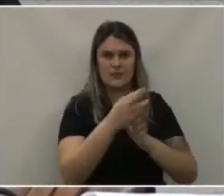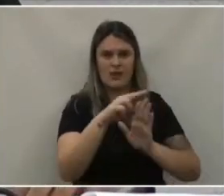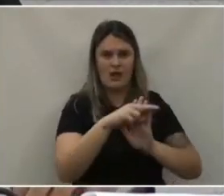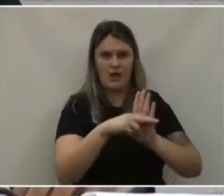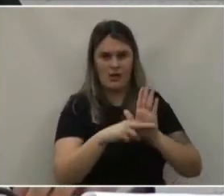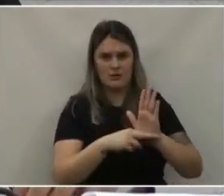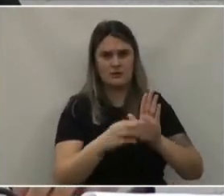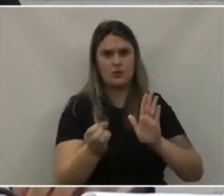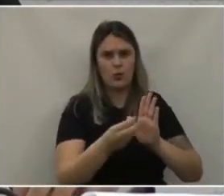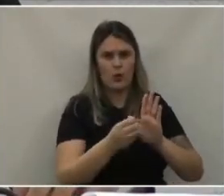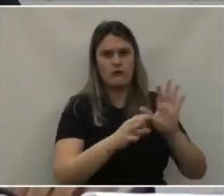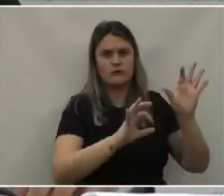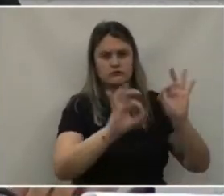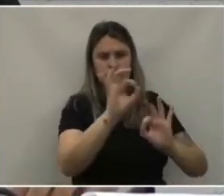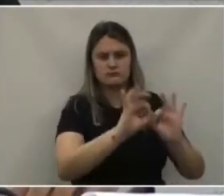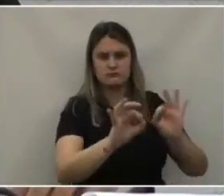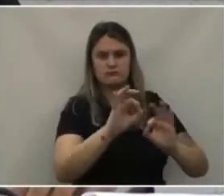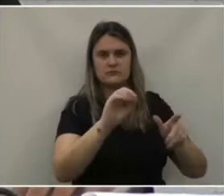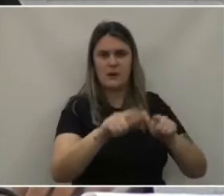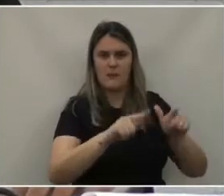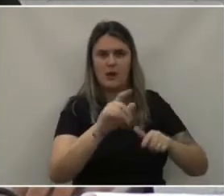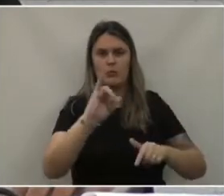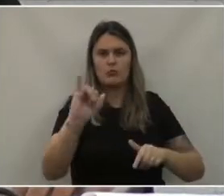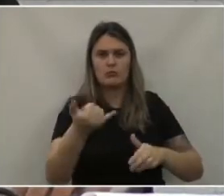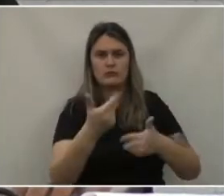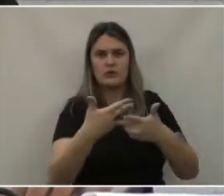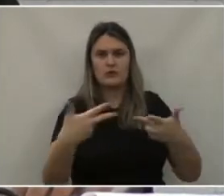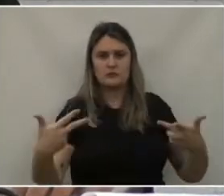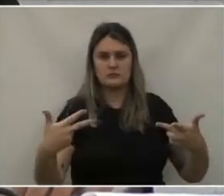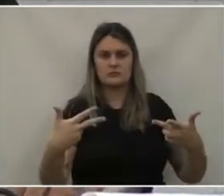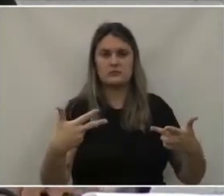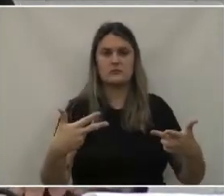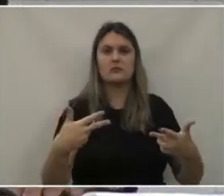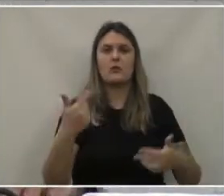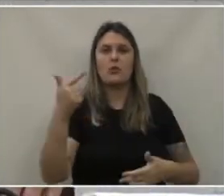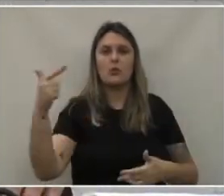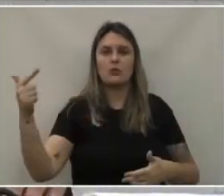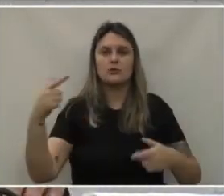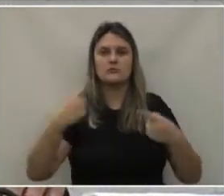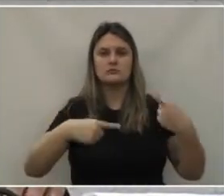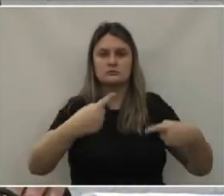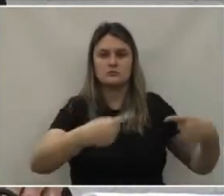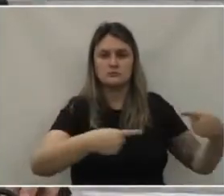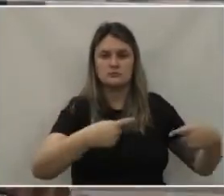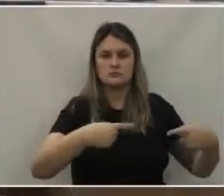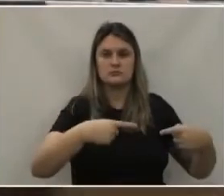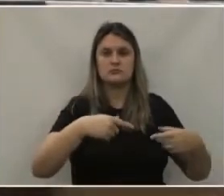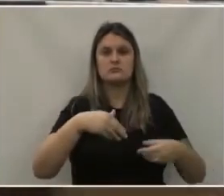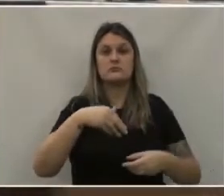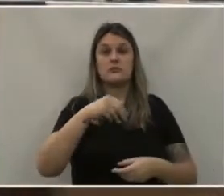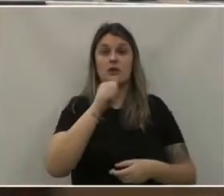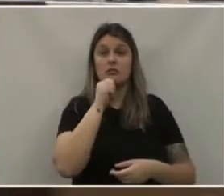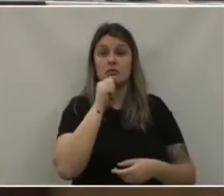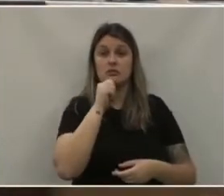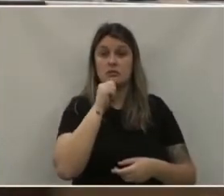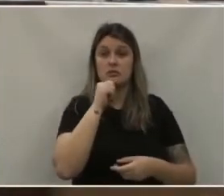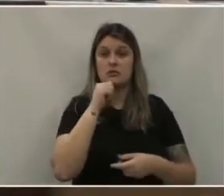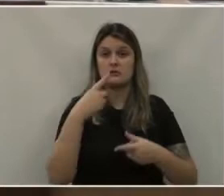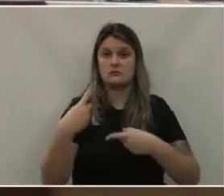autarquia. Estabelece novo plano de benefícios e serviços e dá outras providências. Está em